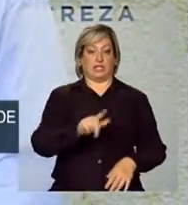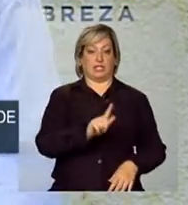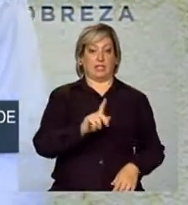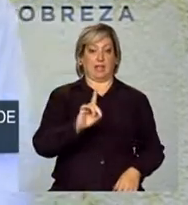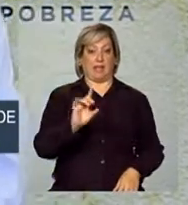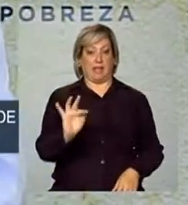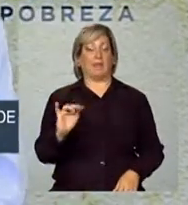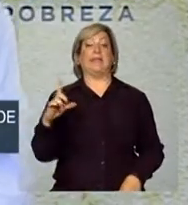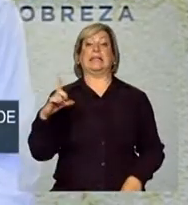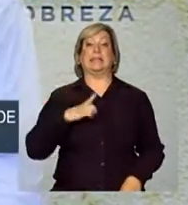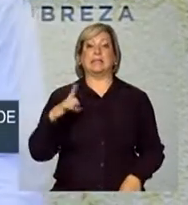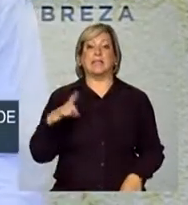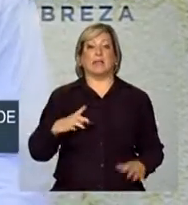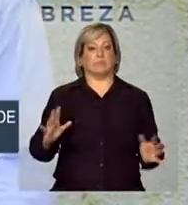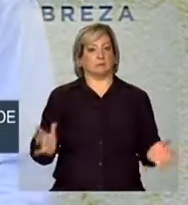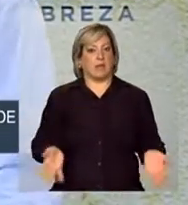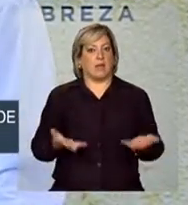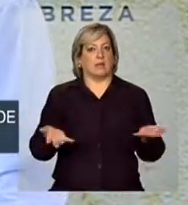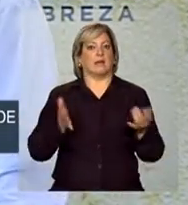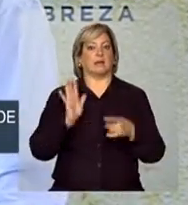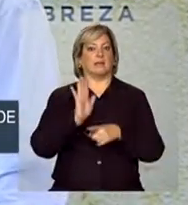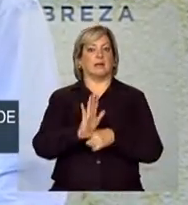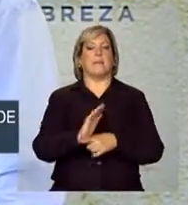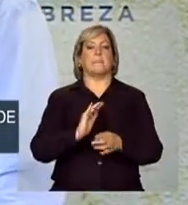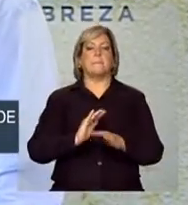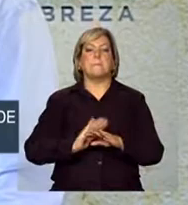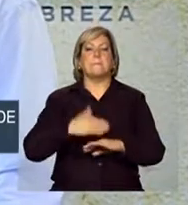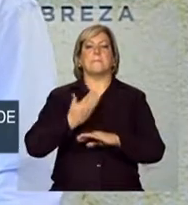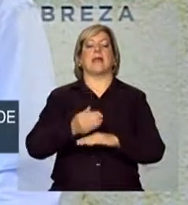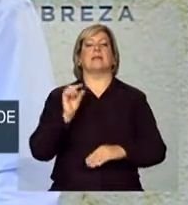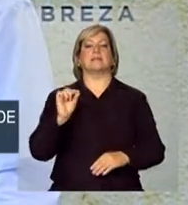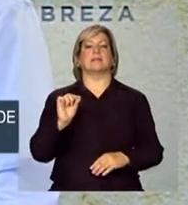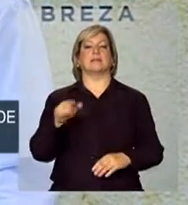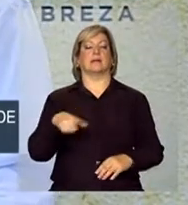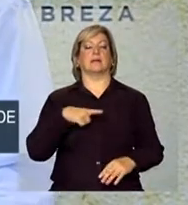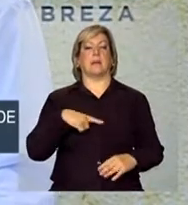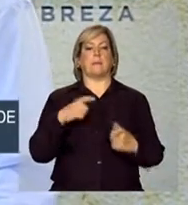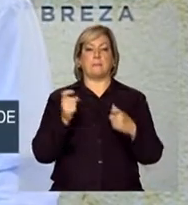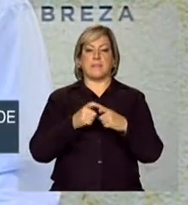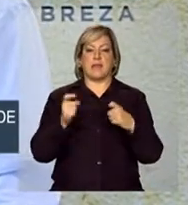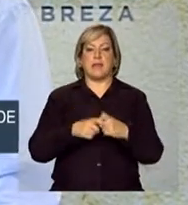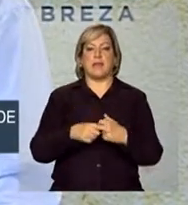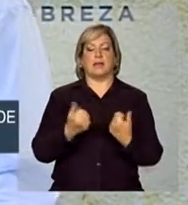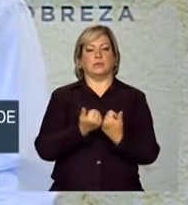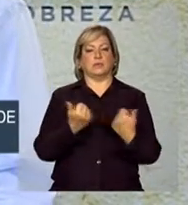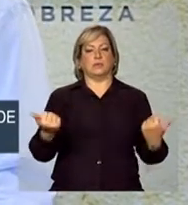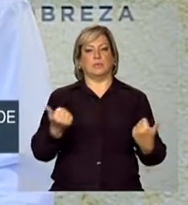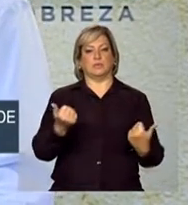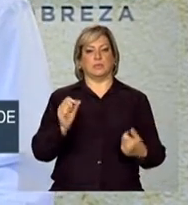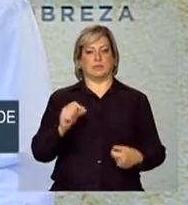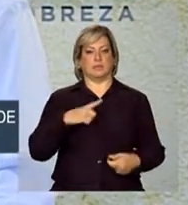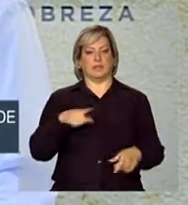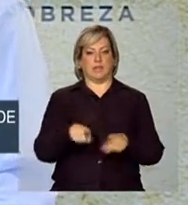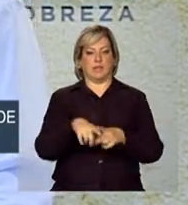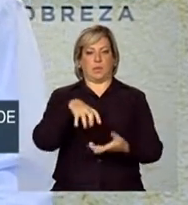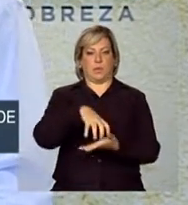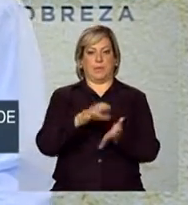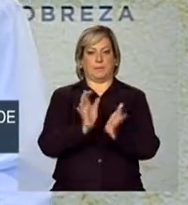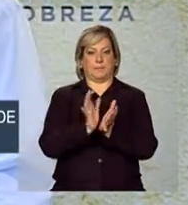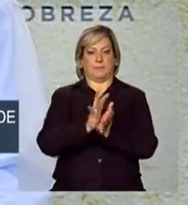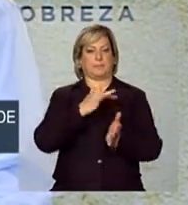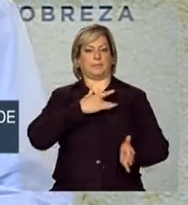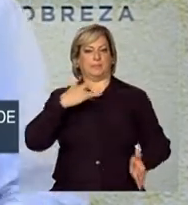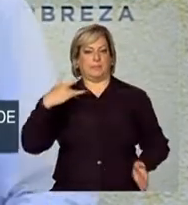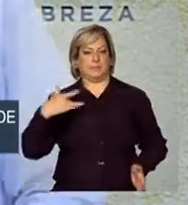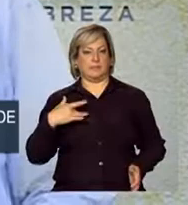tem um estímulo a mais para fazer o médico enfermeiro a equipe de saúde que tá